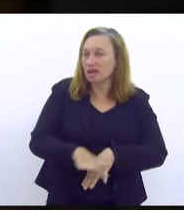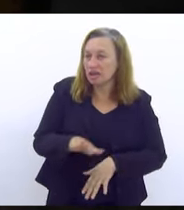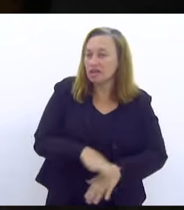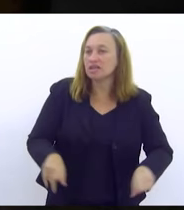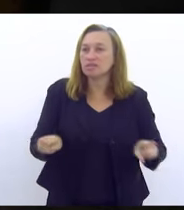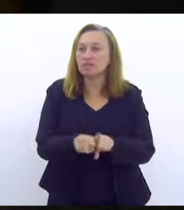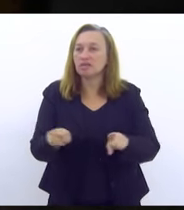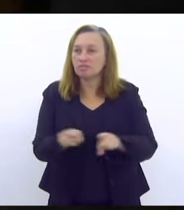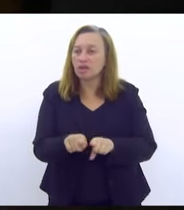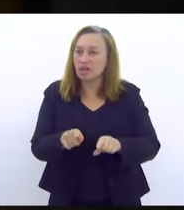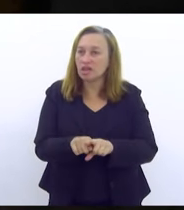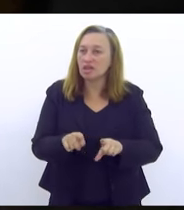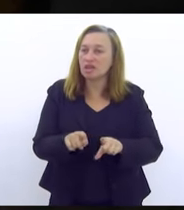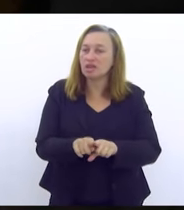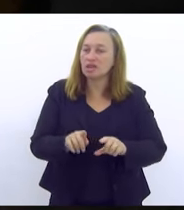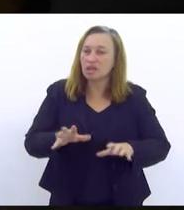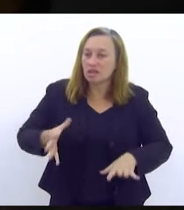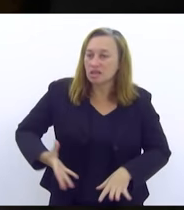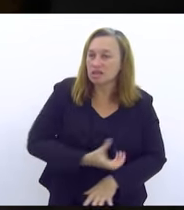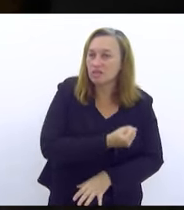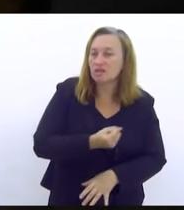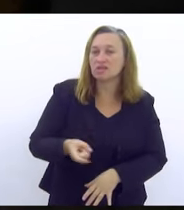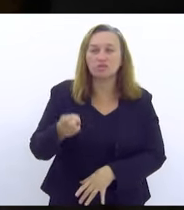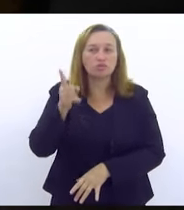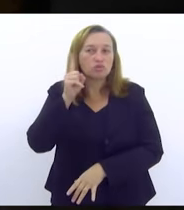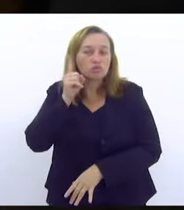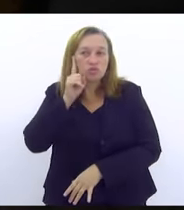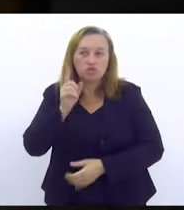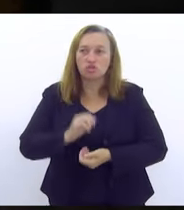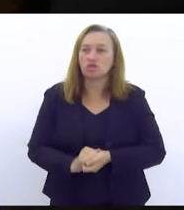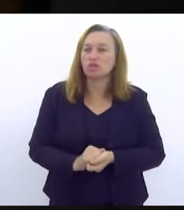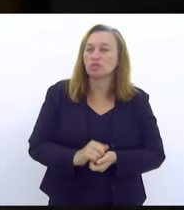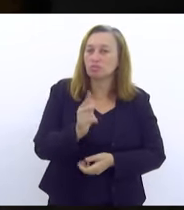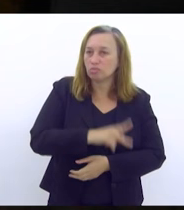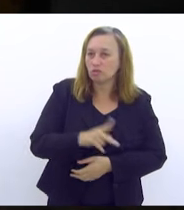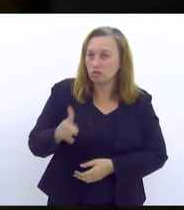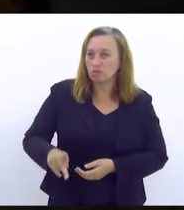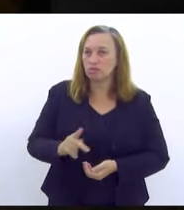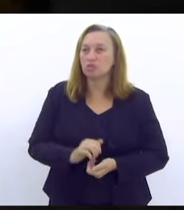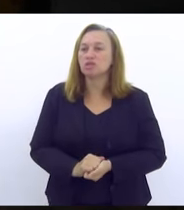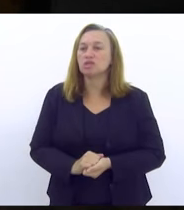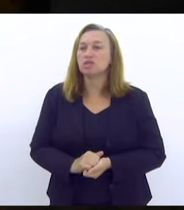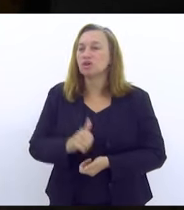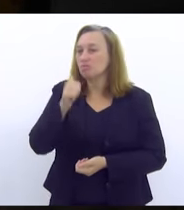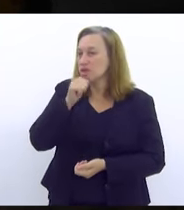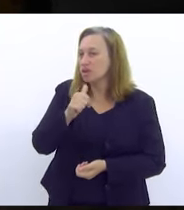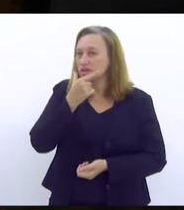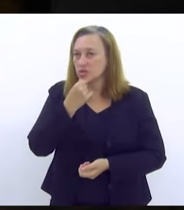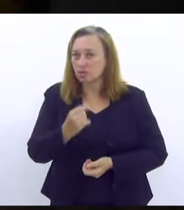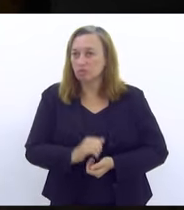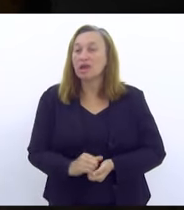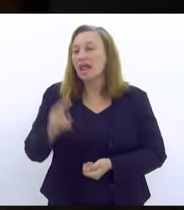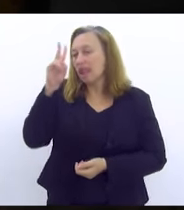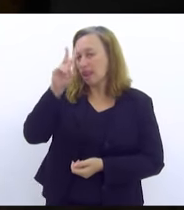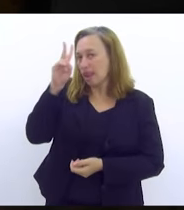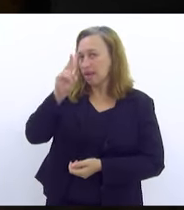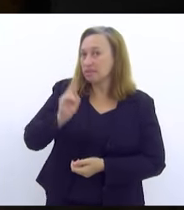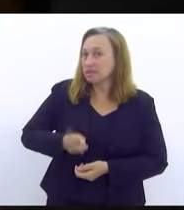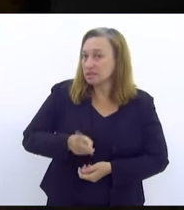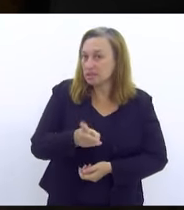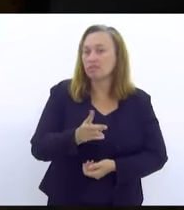deve investir em sua salvação diária. Educadores e educadoras, lembre-se